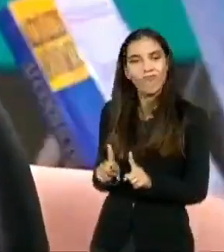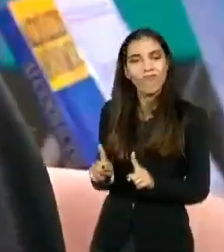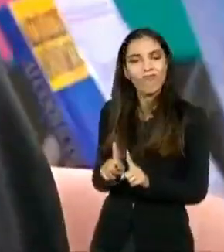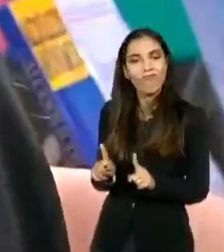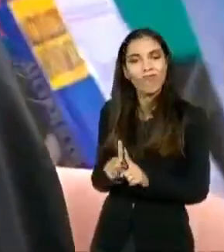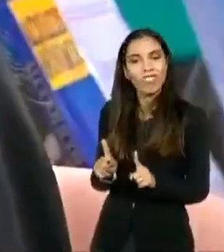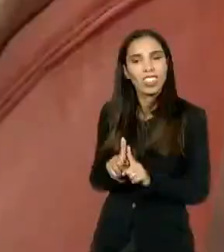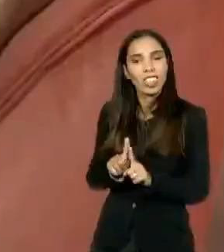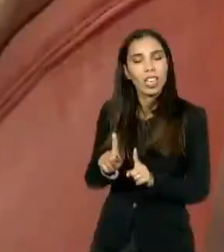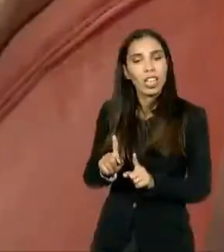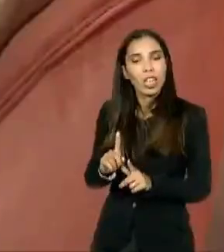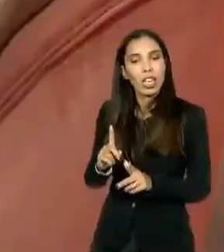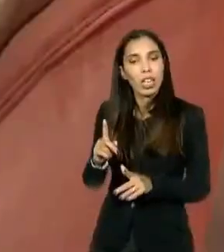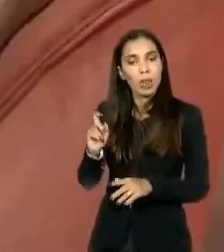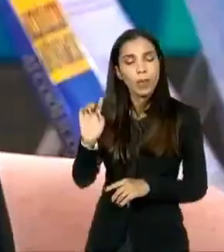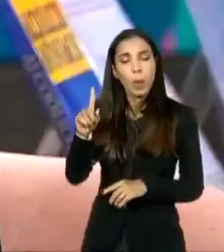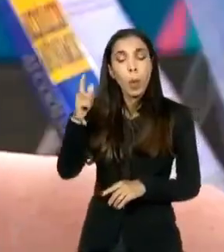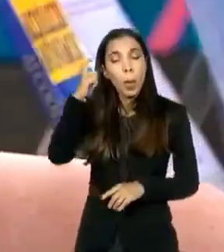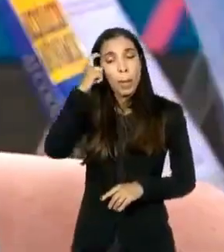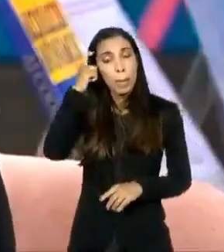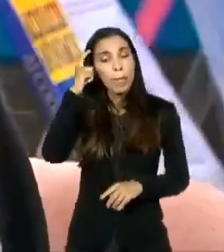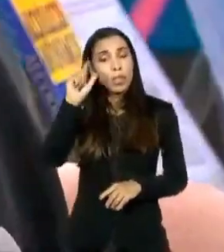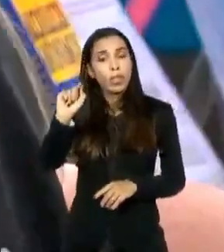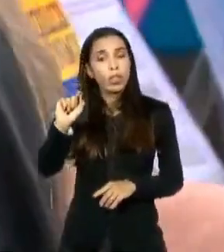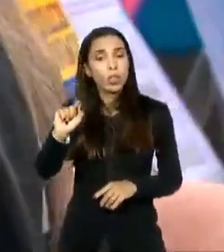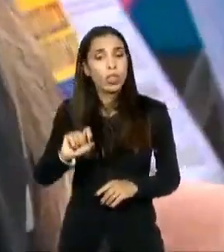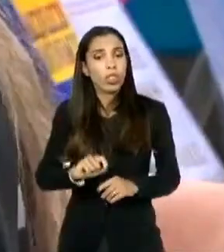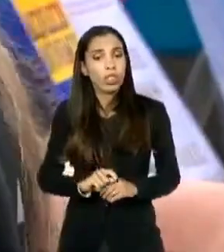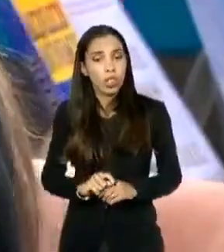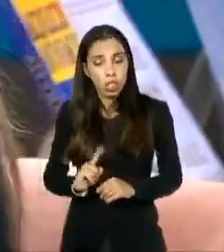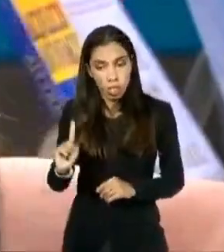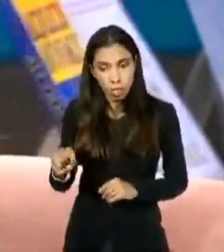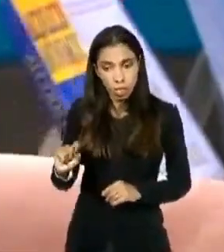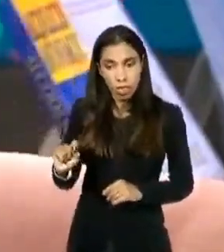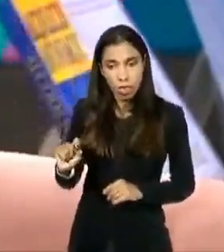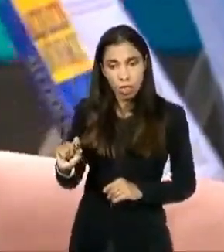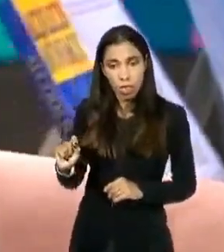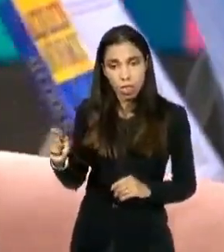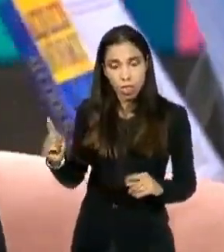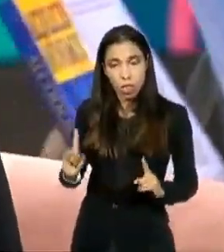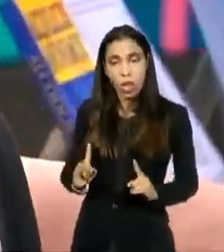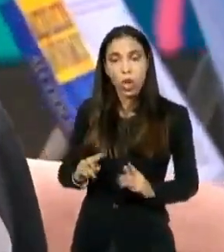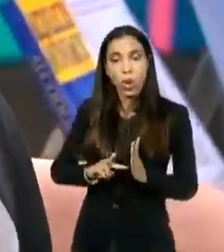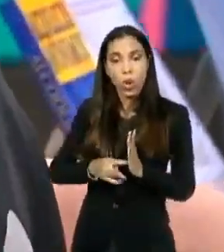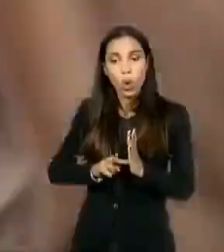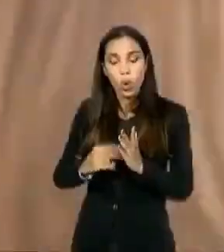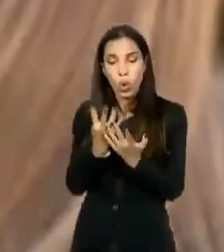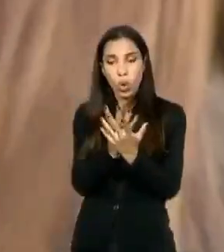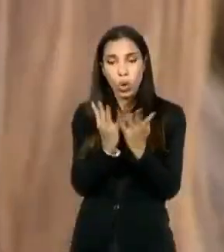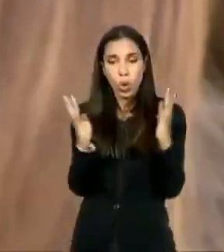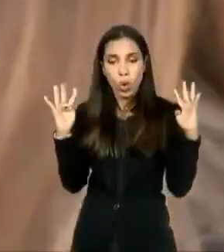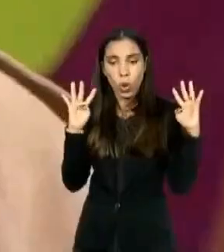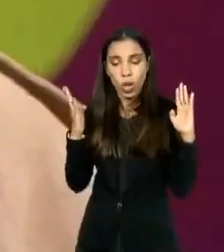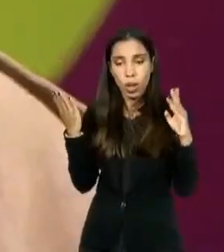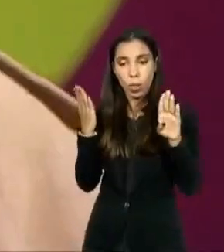completamente errôneo, não é? A gente parte do pressuposto de que nos trancamos num condomínio com grades, fechamos